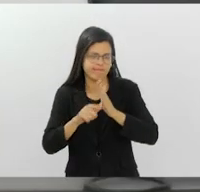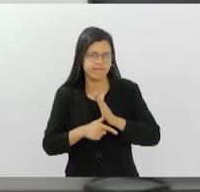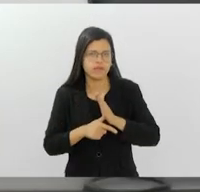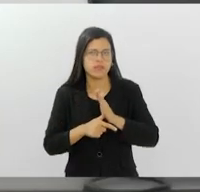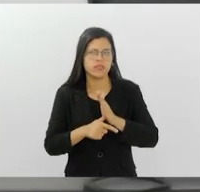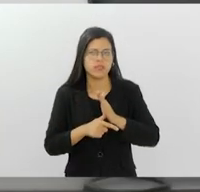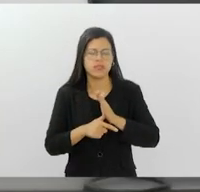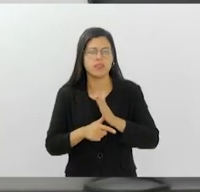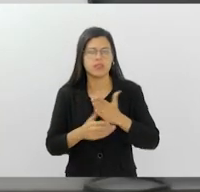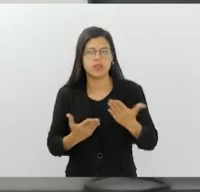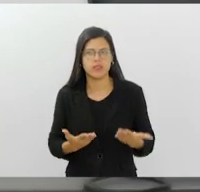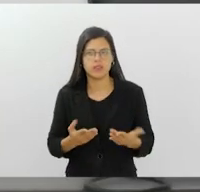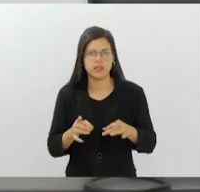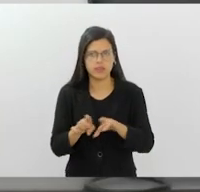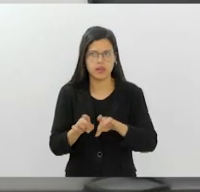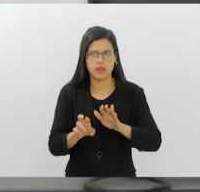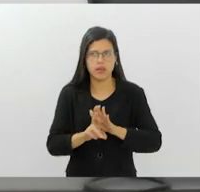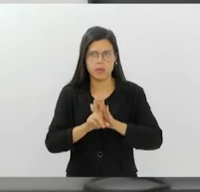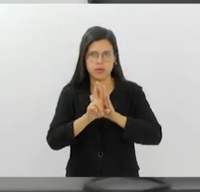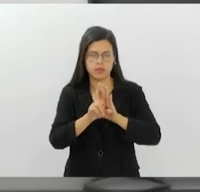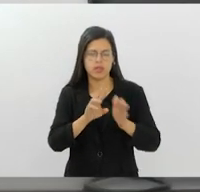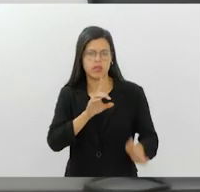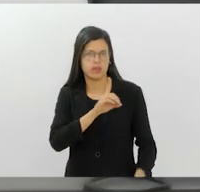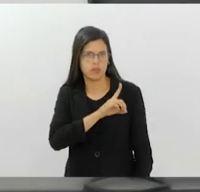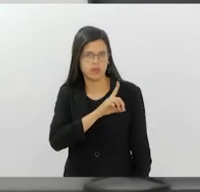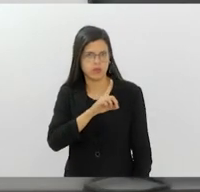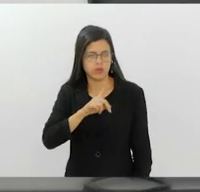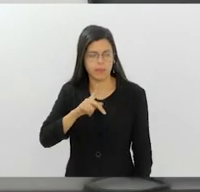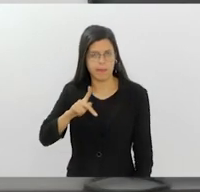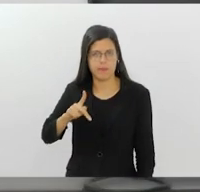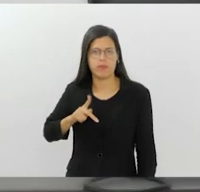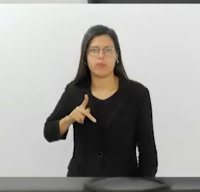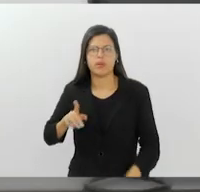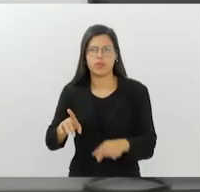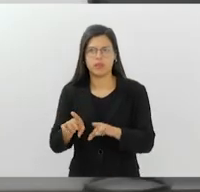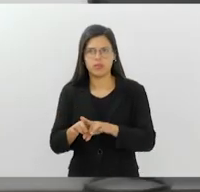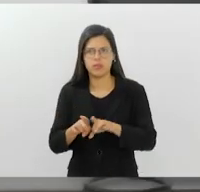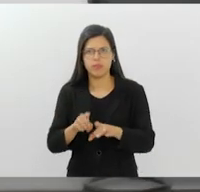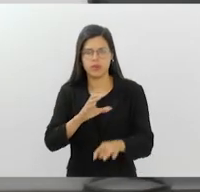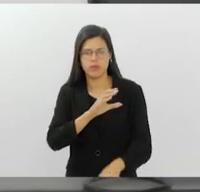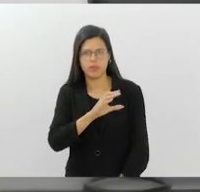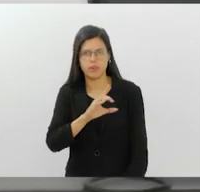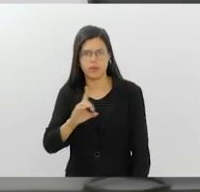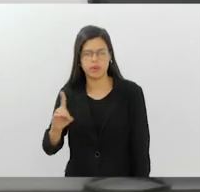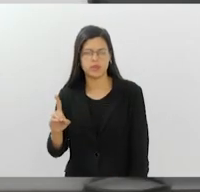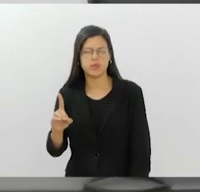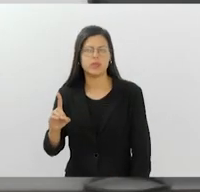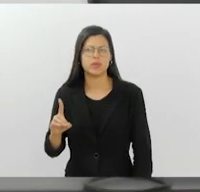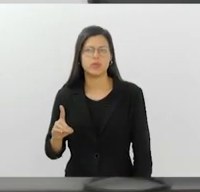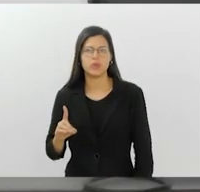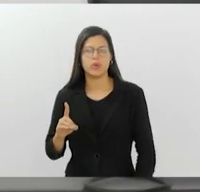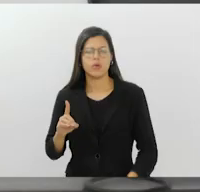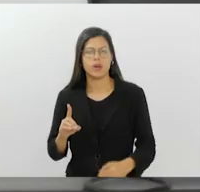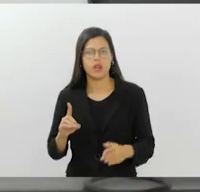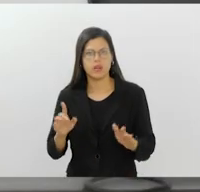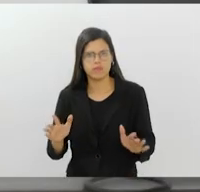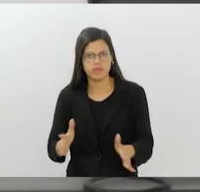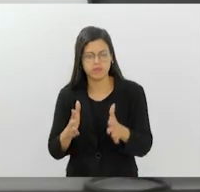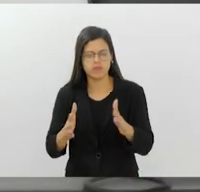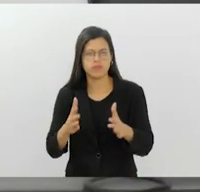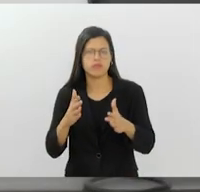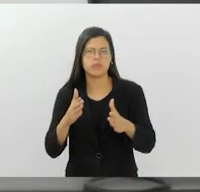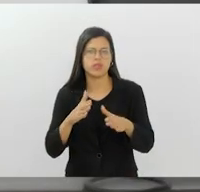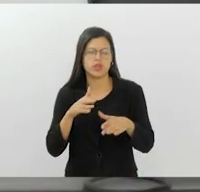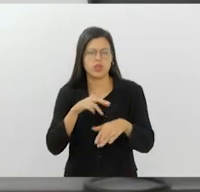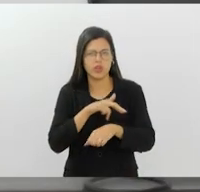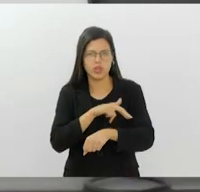a representante da defensoria pública e também a coordenadora de promoção de igualdade racial de nov Iguaçu